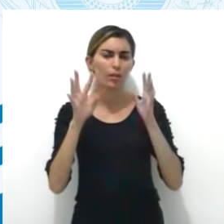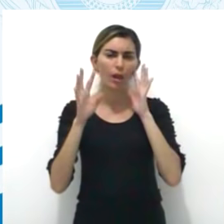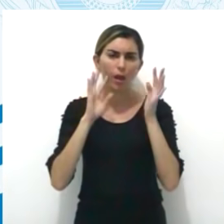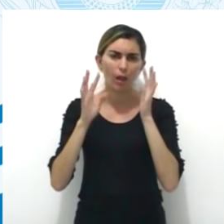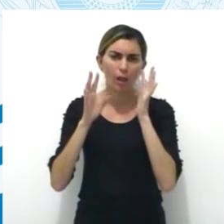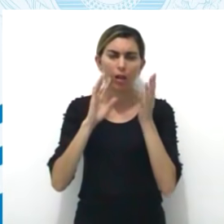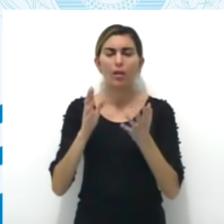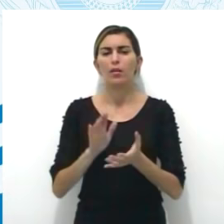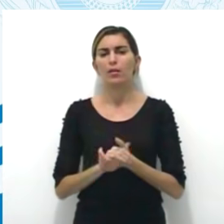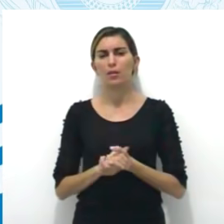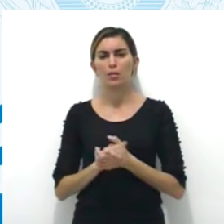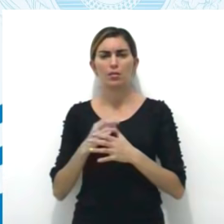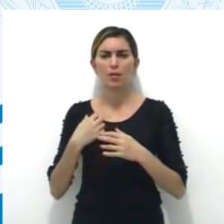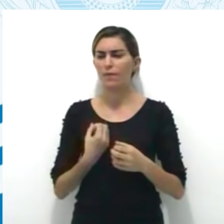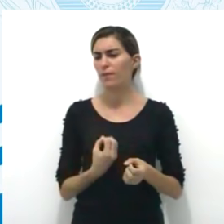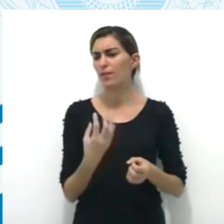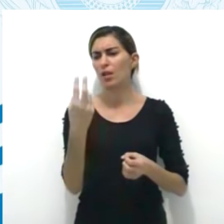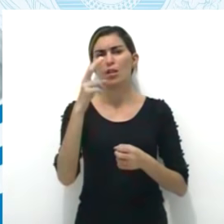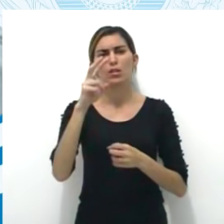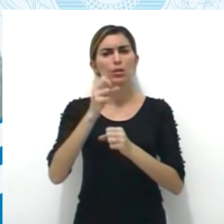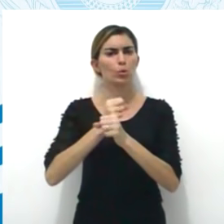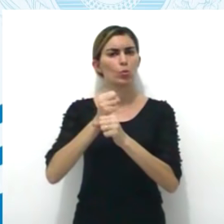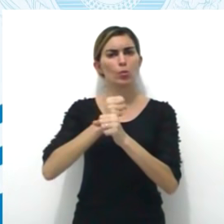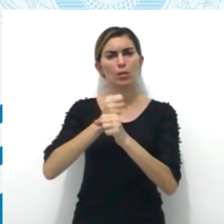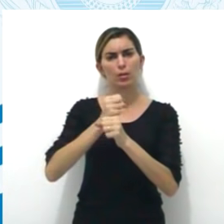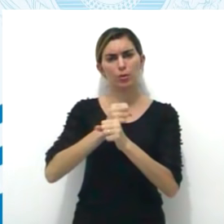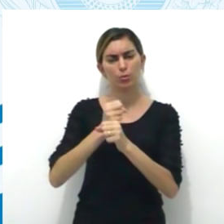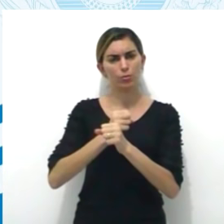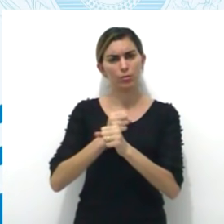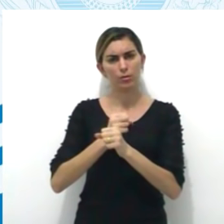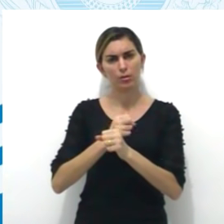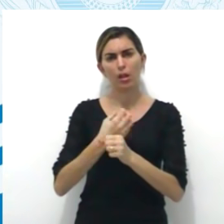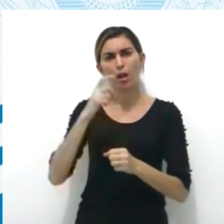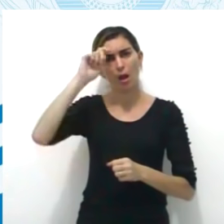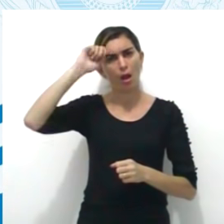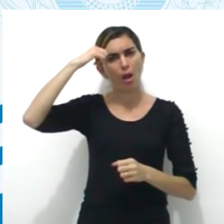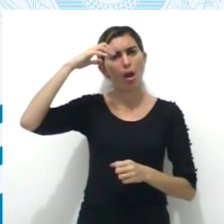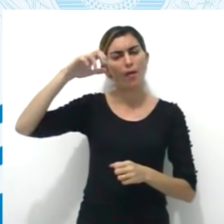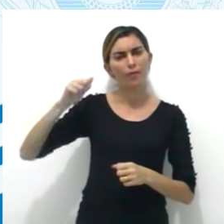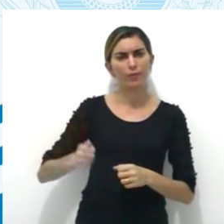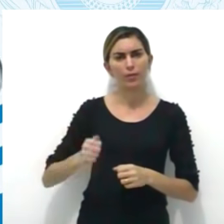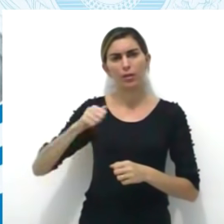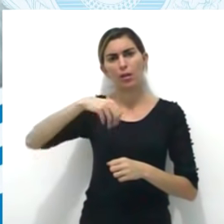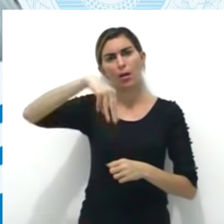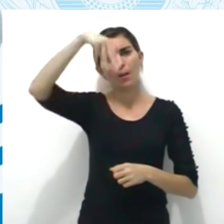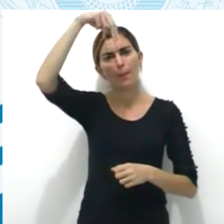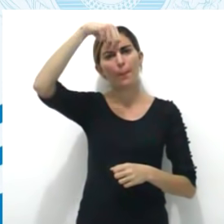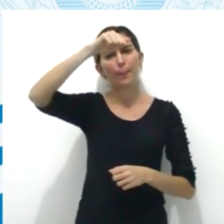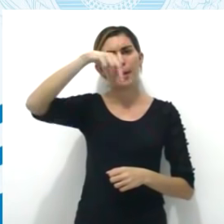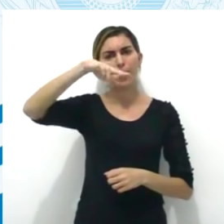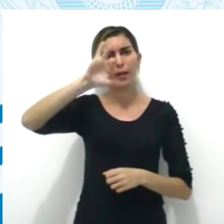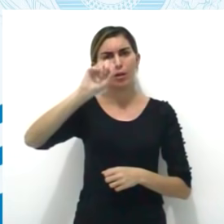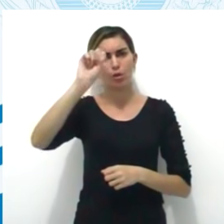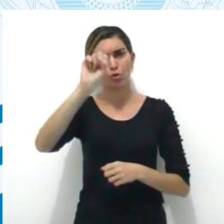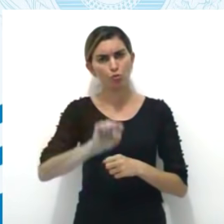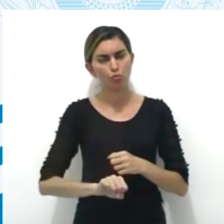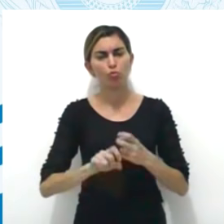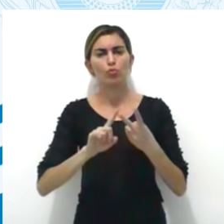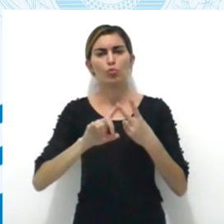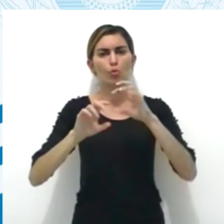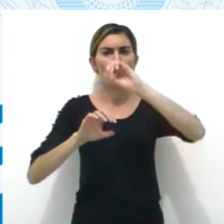suas ideias em uma viagem de quase 5 anos pela África, América do Sul